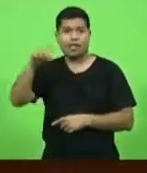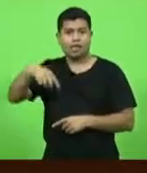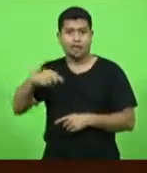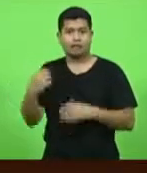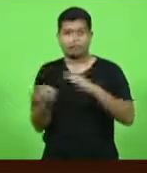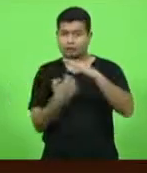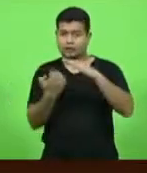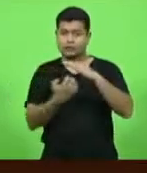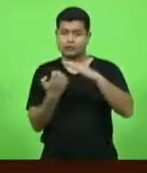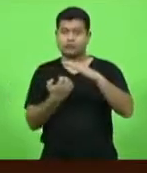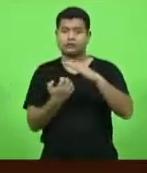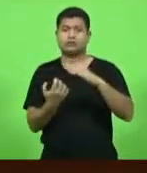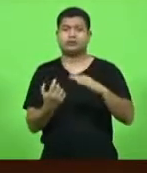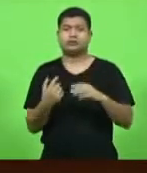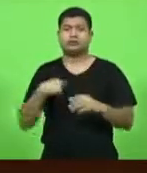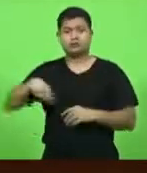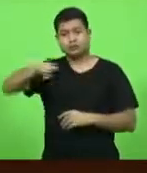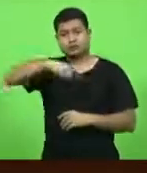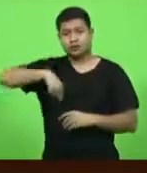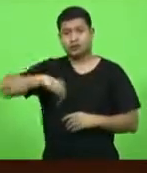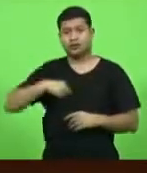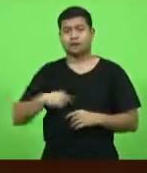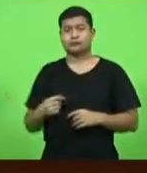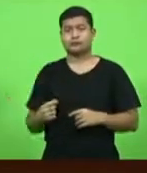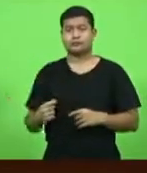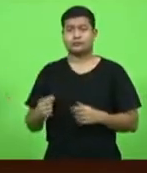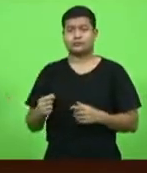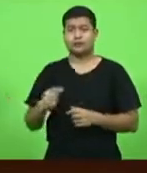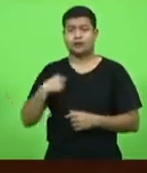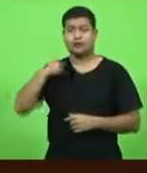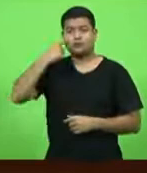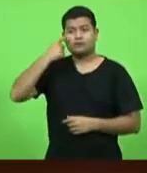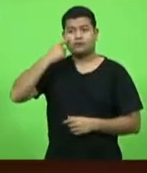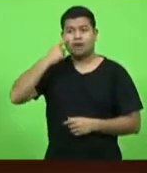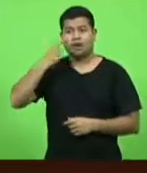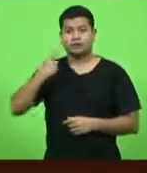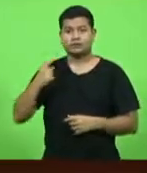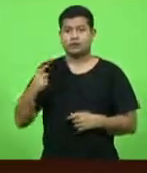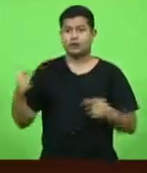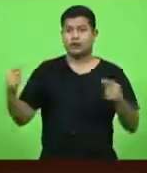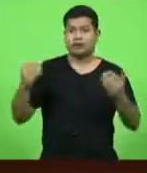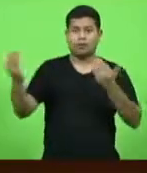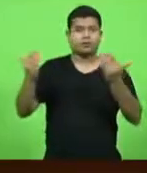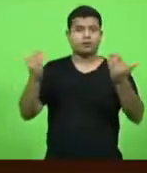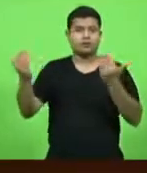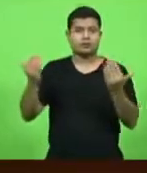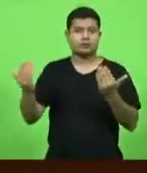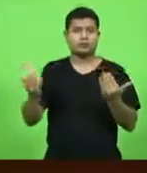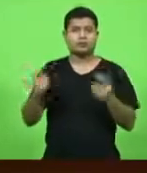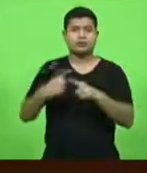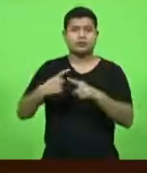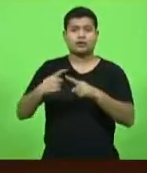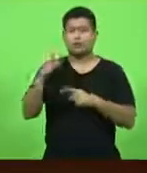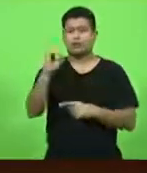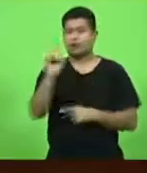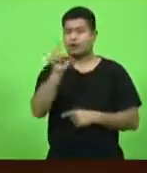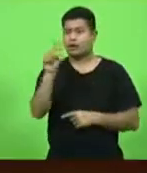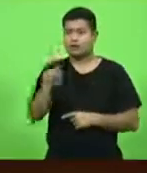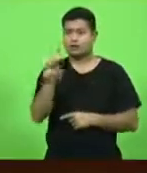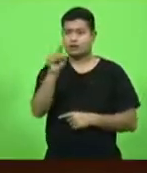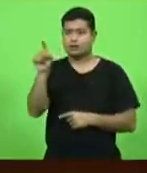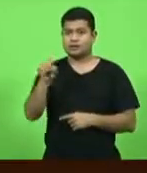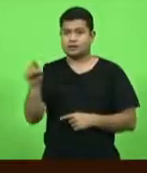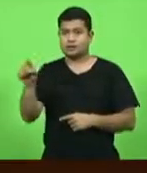para que nós possamos fazer um tira-teima porque a o Z diz